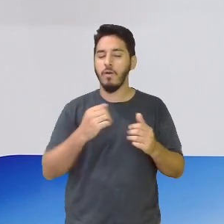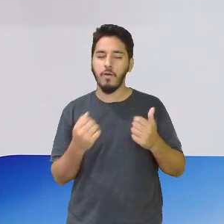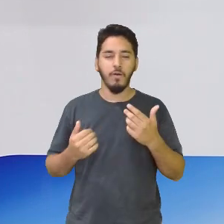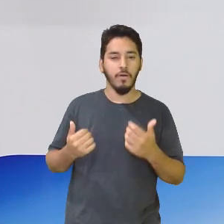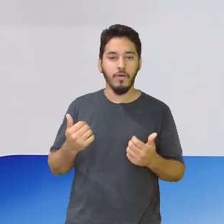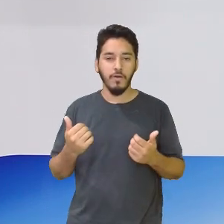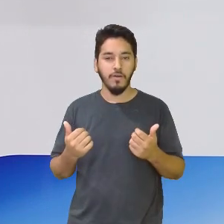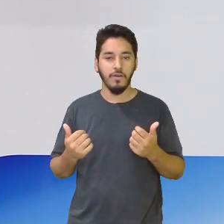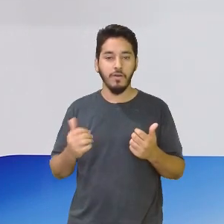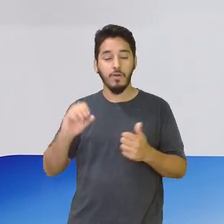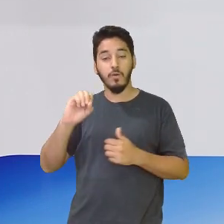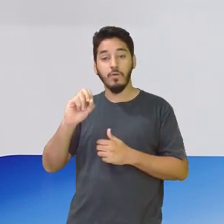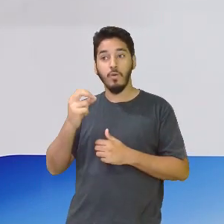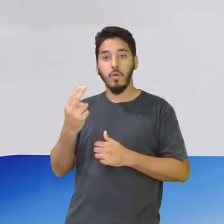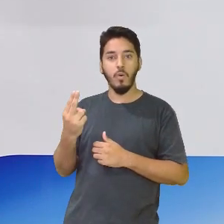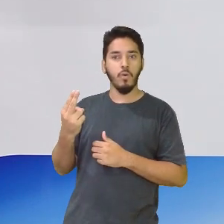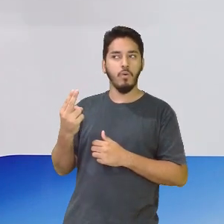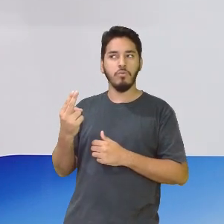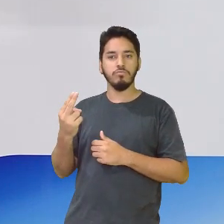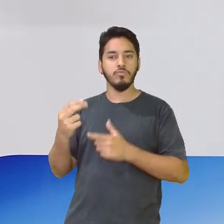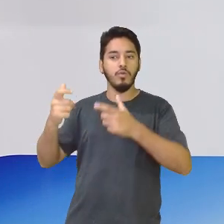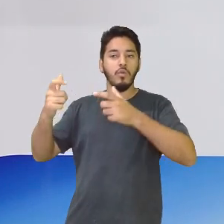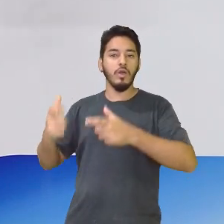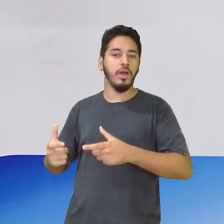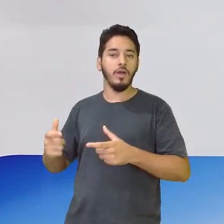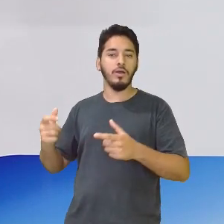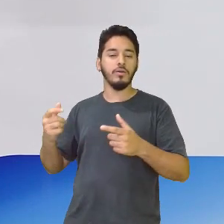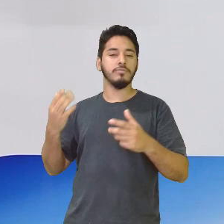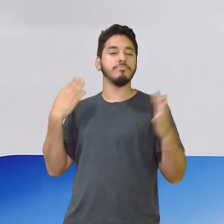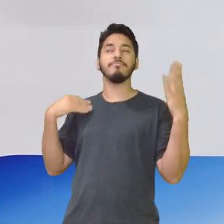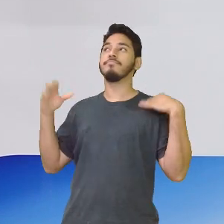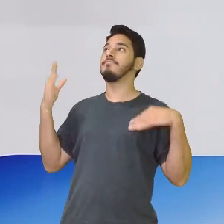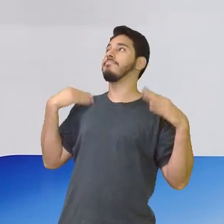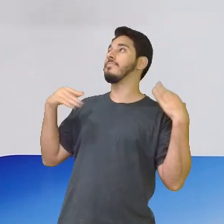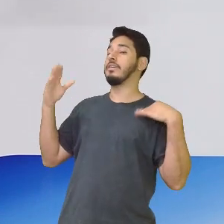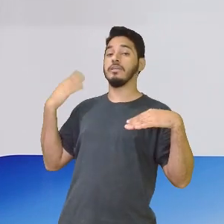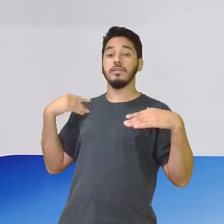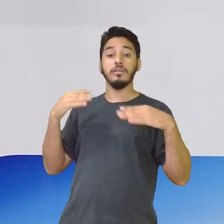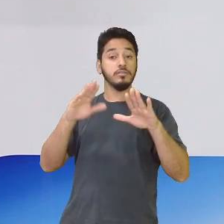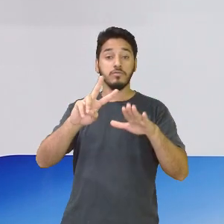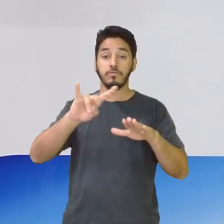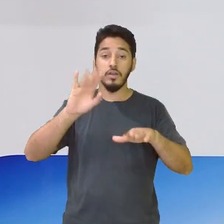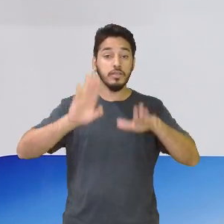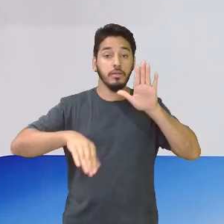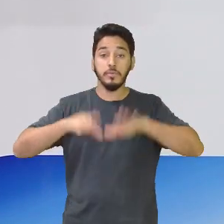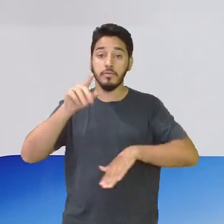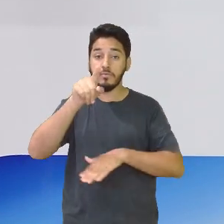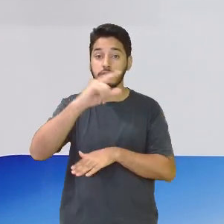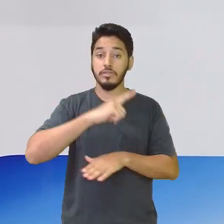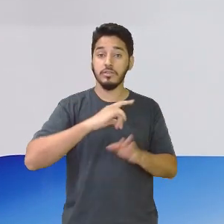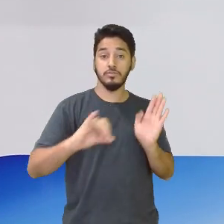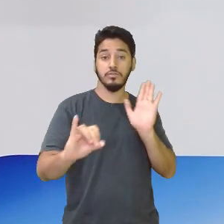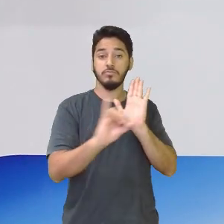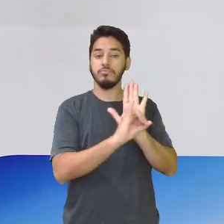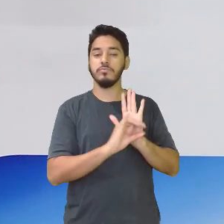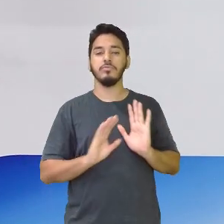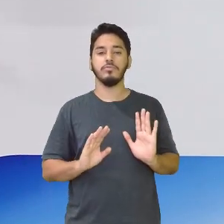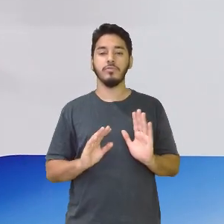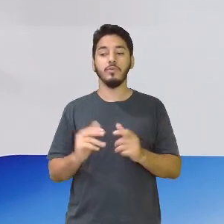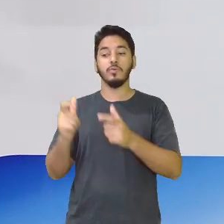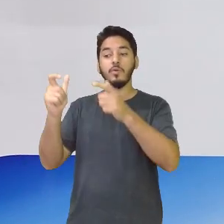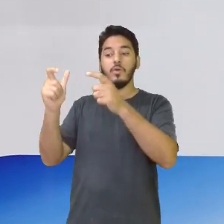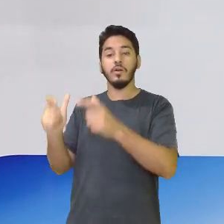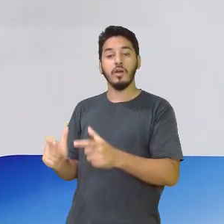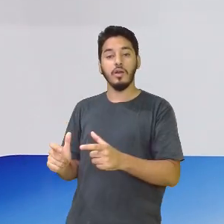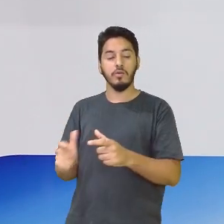não ir para um parque, não. Tudo isso depende, né? Para você ter a sua identificação pessoal com as coisas, com os